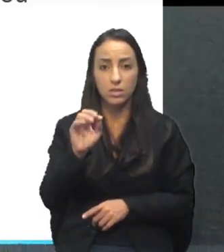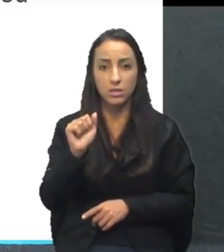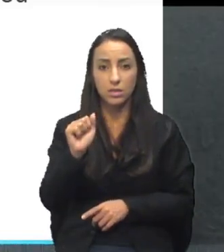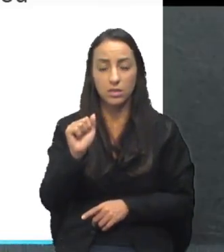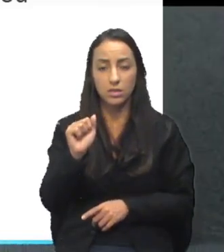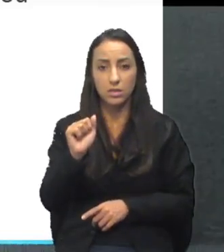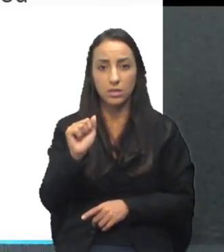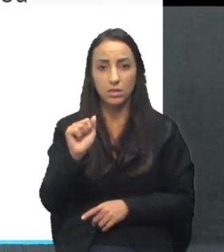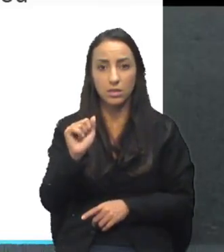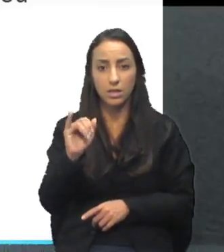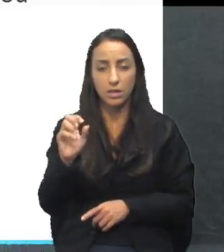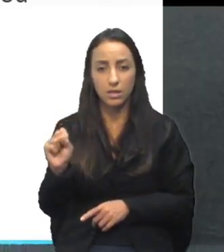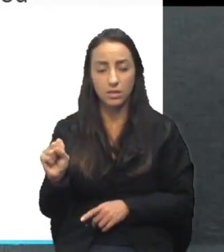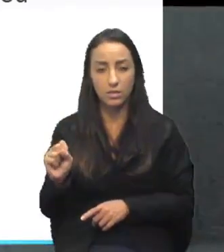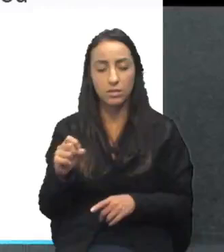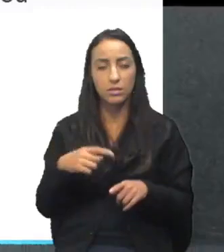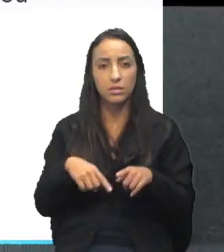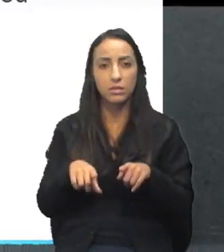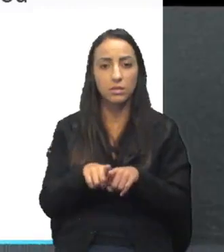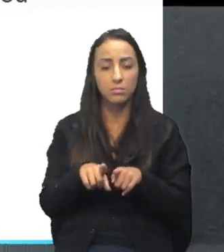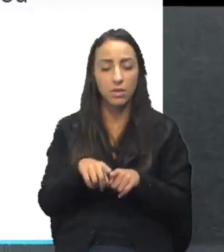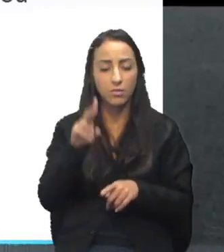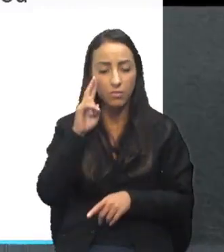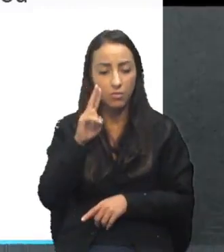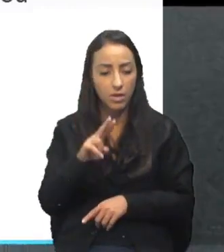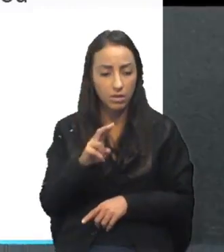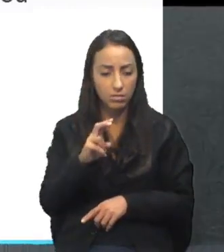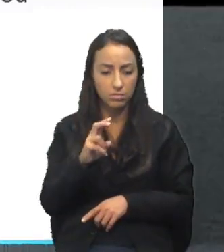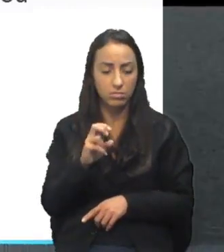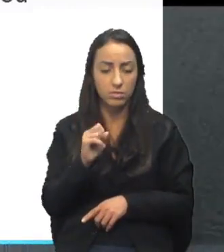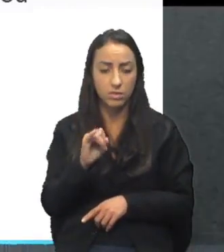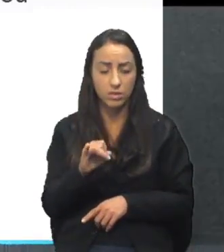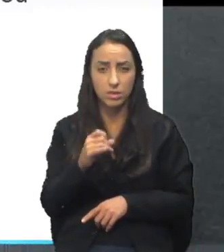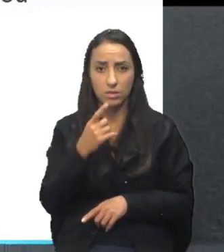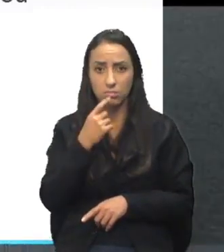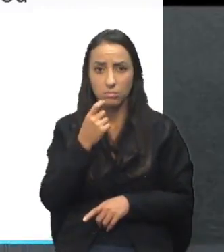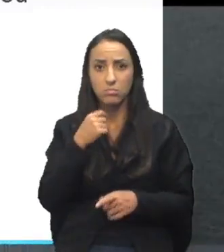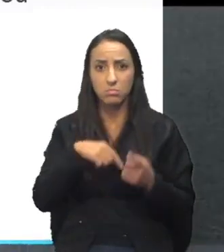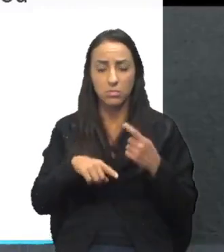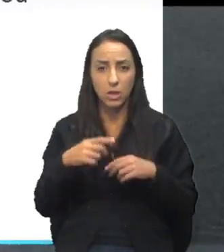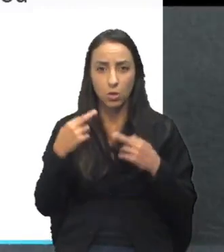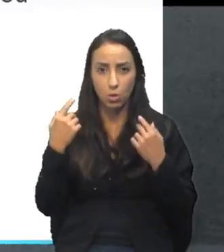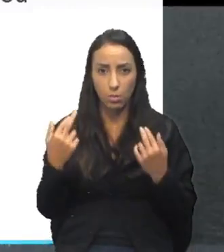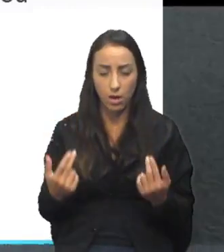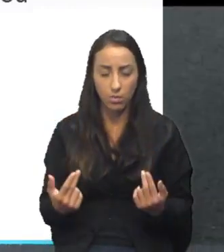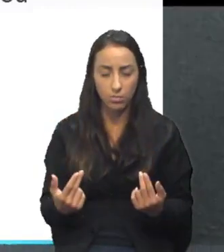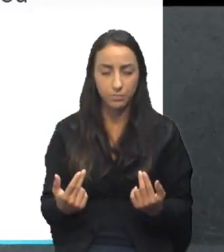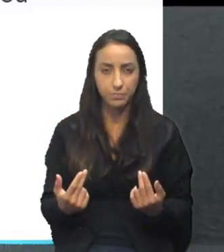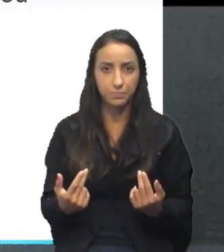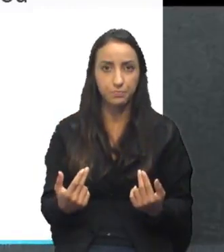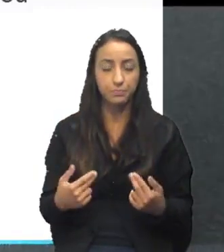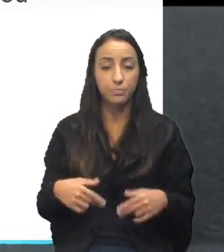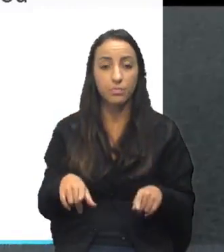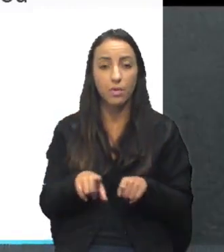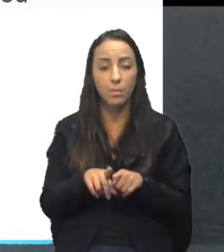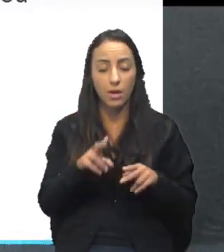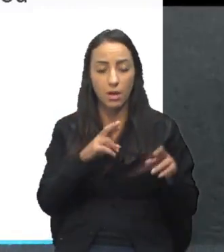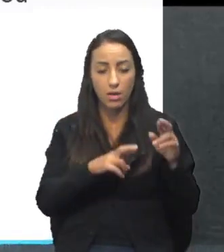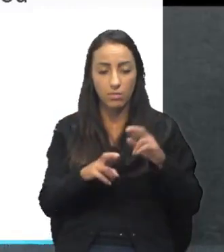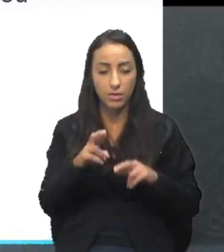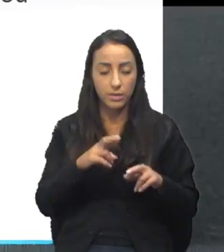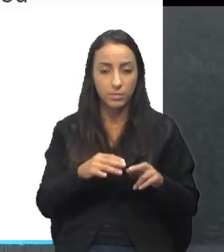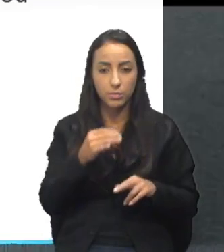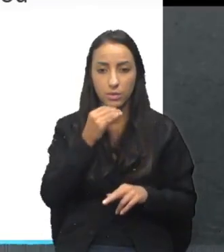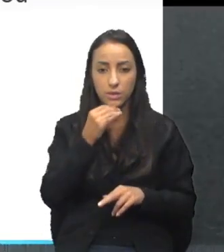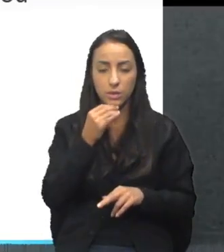sempre visualizando sinais de comprometimento circulatório, avaliar se a região distal, então, por